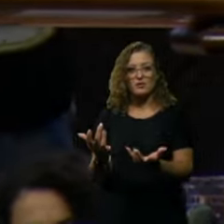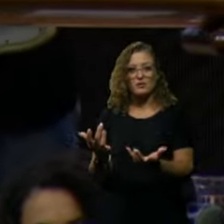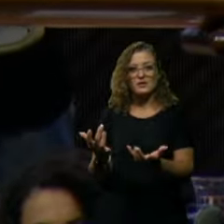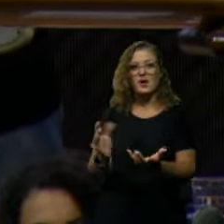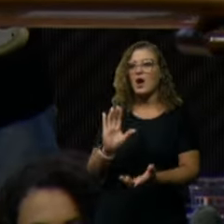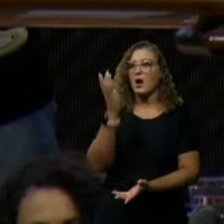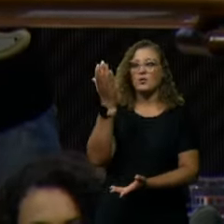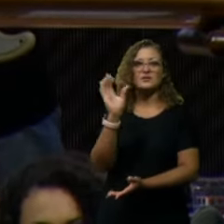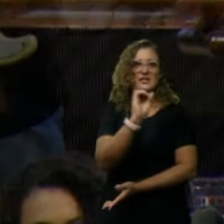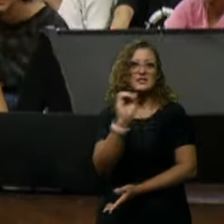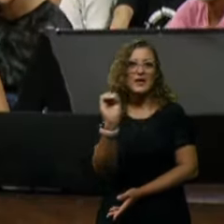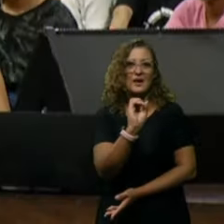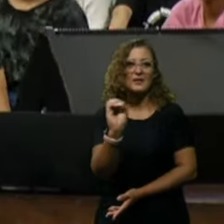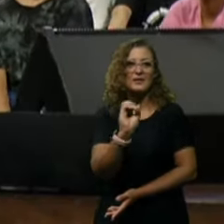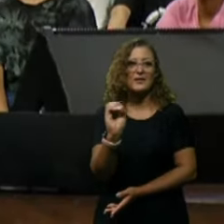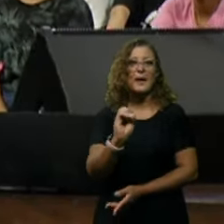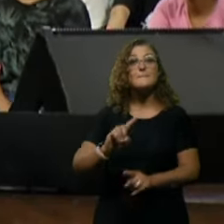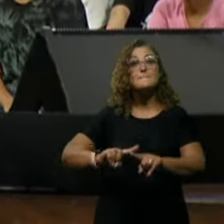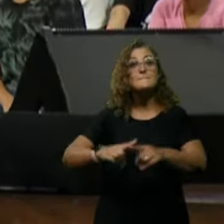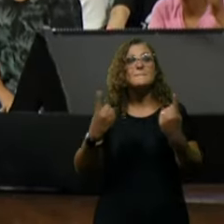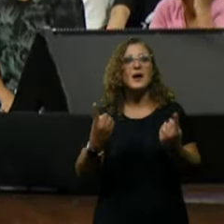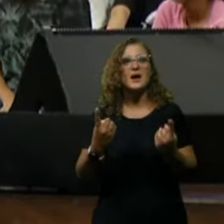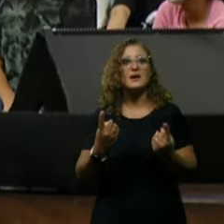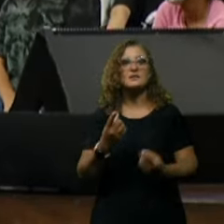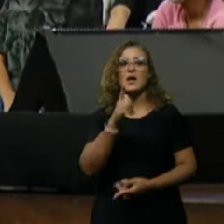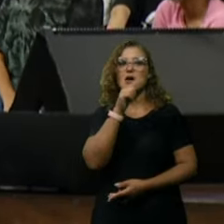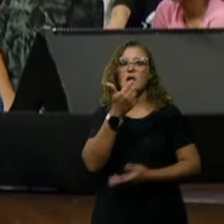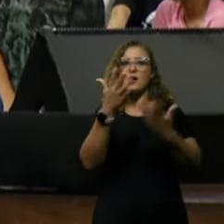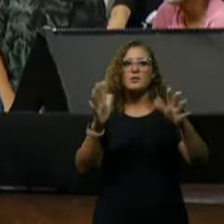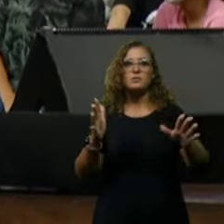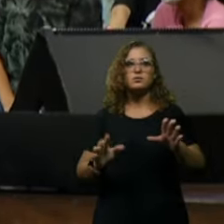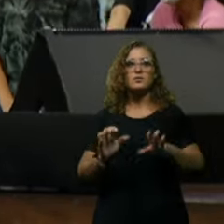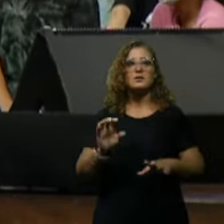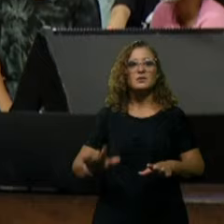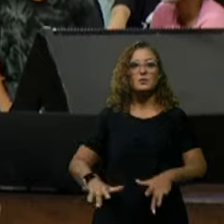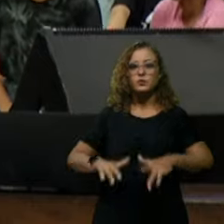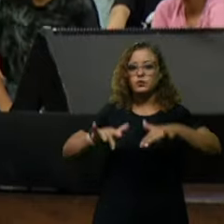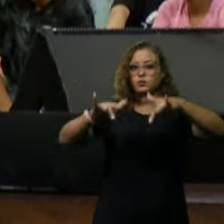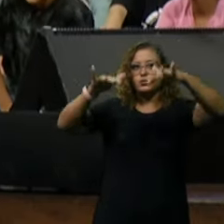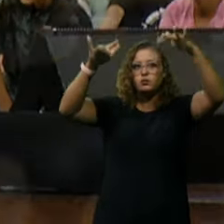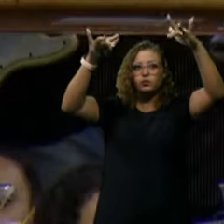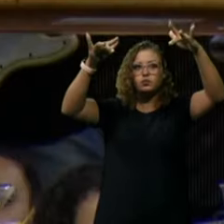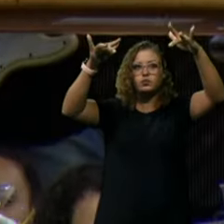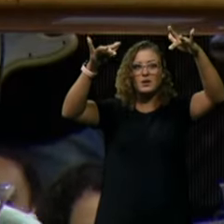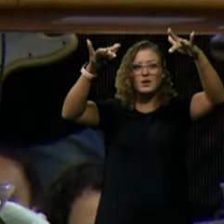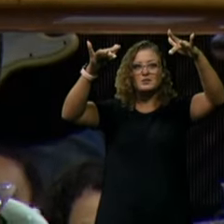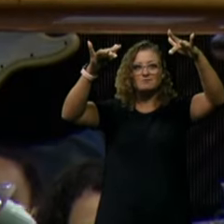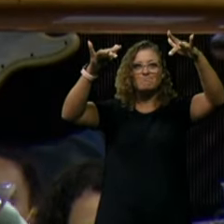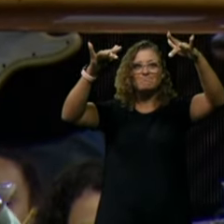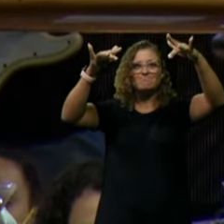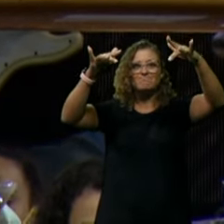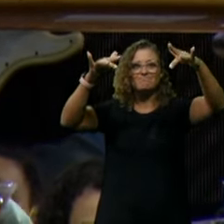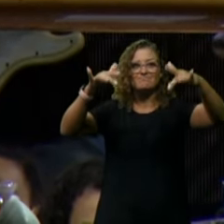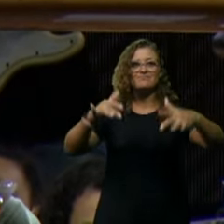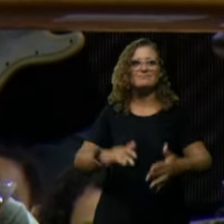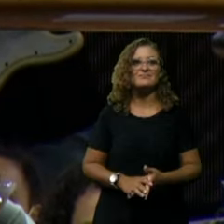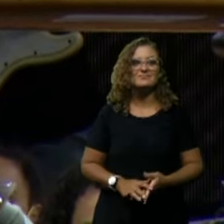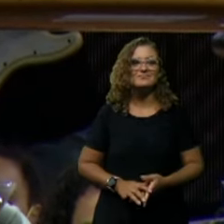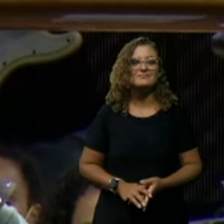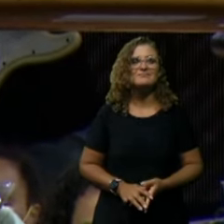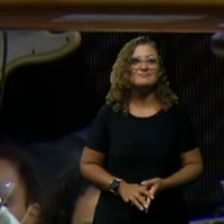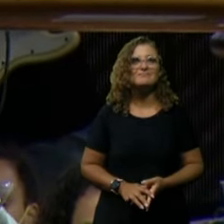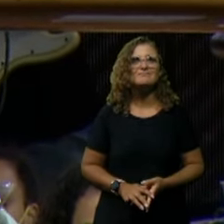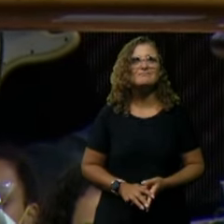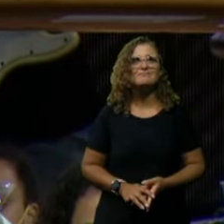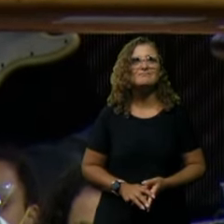Matei uma garantia ou quando passares pelas águas Quem lembra a